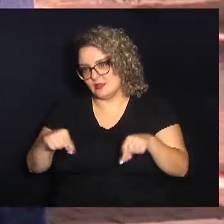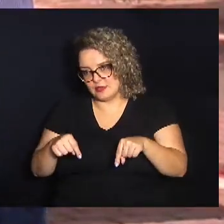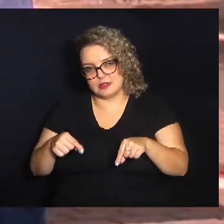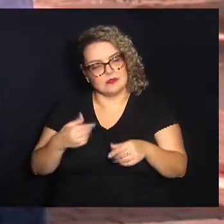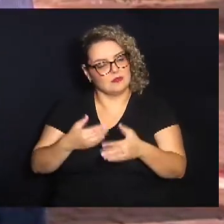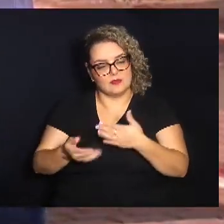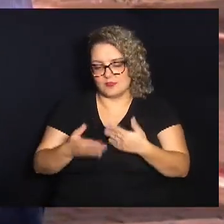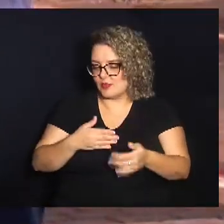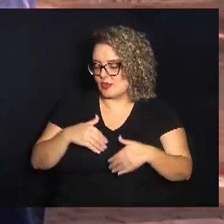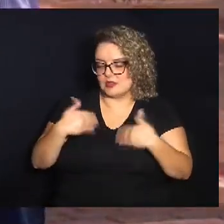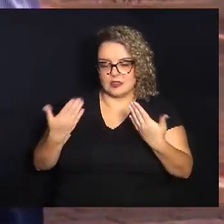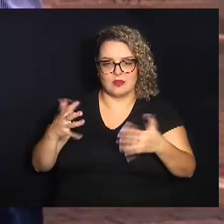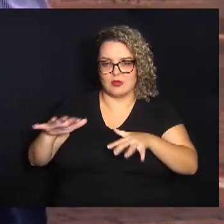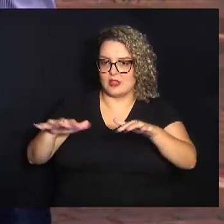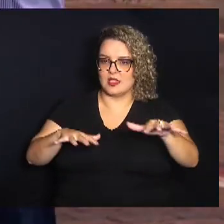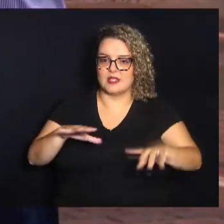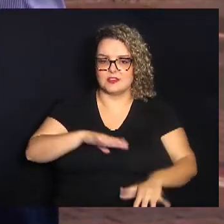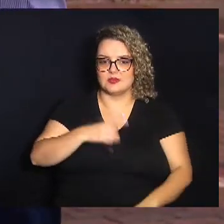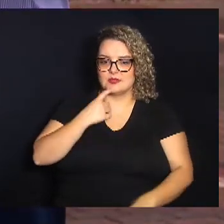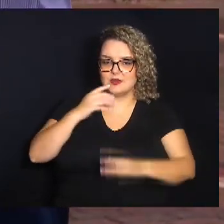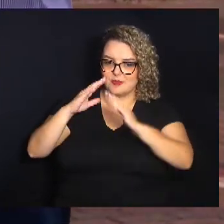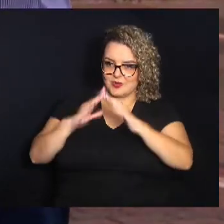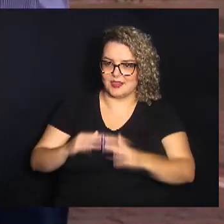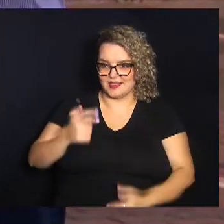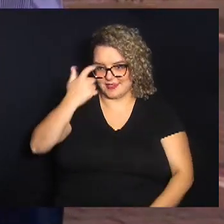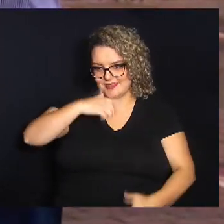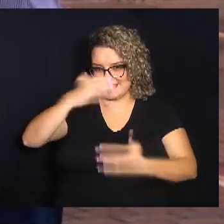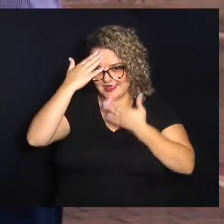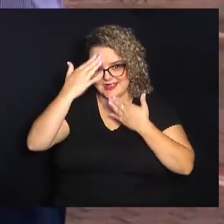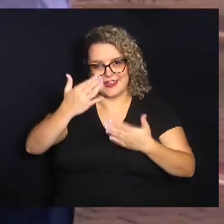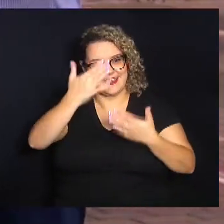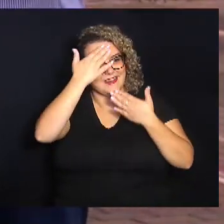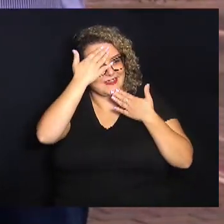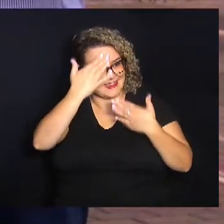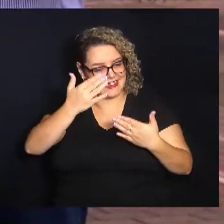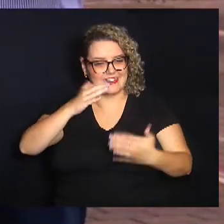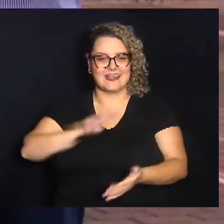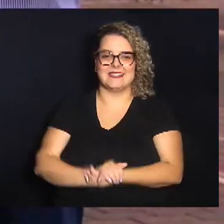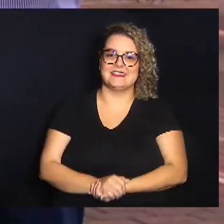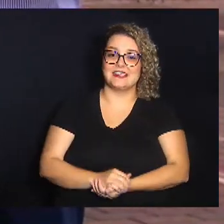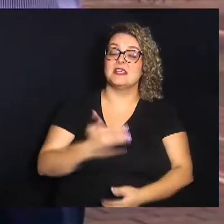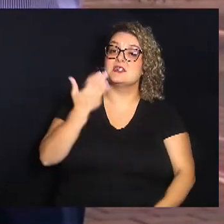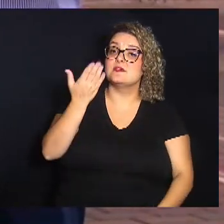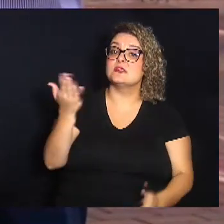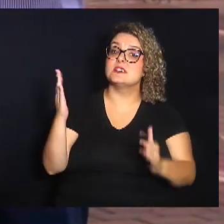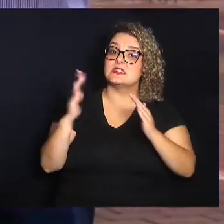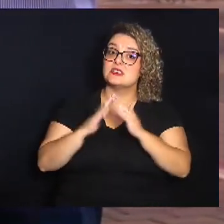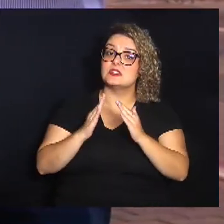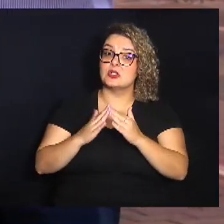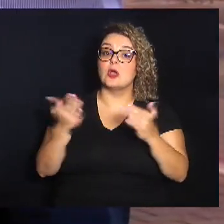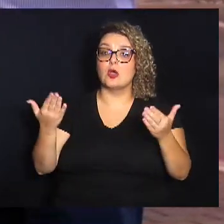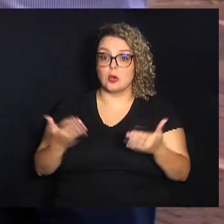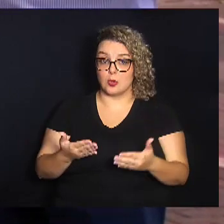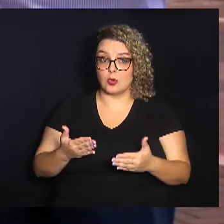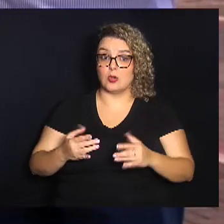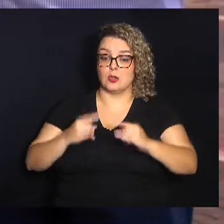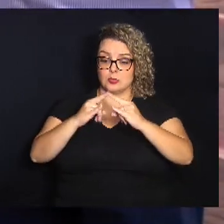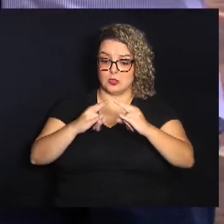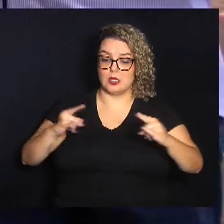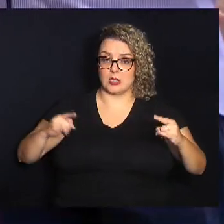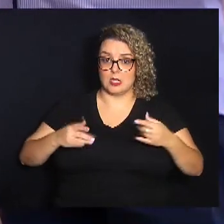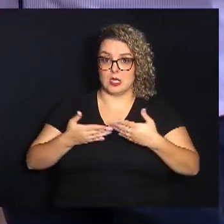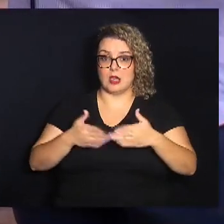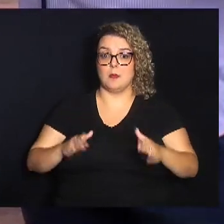seja a região de Campinas que você mora. Eu que agradeço. Muito obrigada. E para você aí de casa, hoje fica aqui aberto